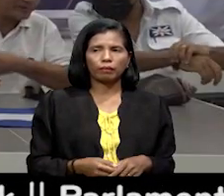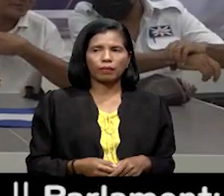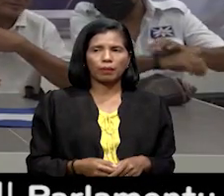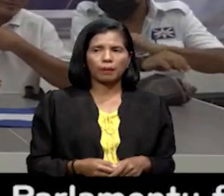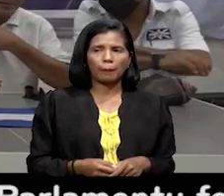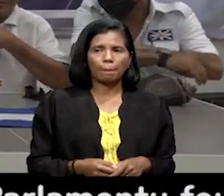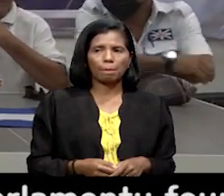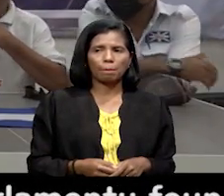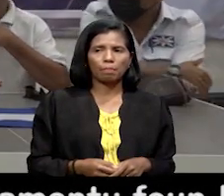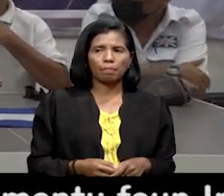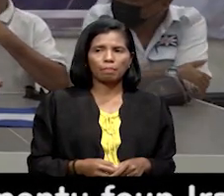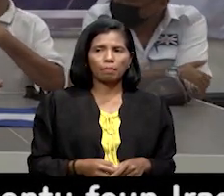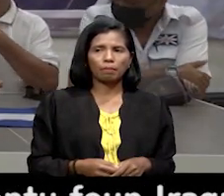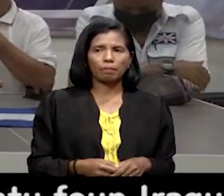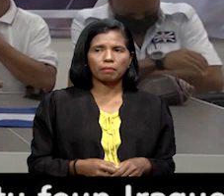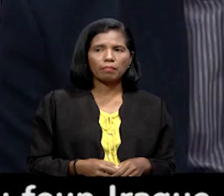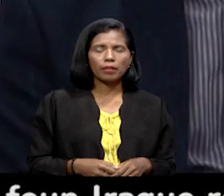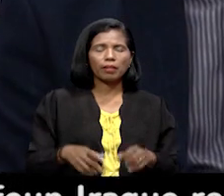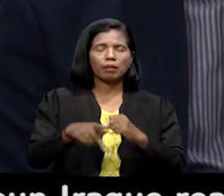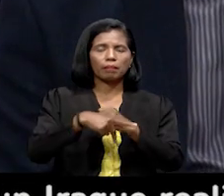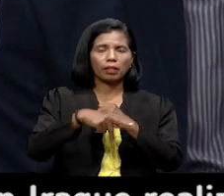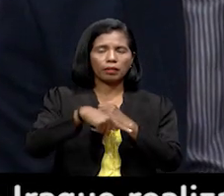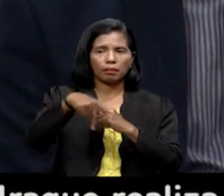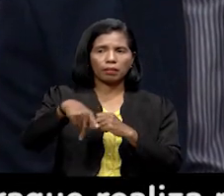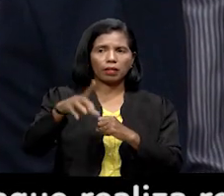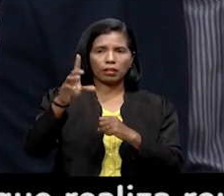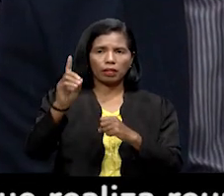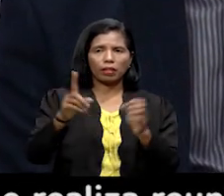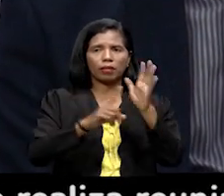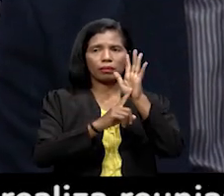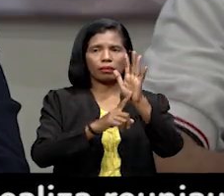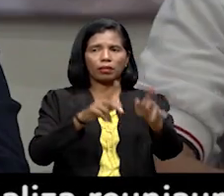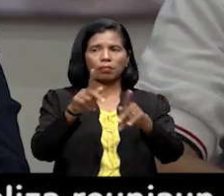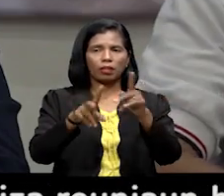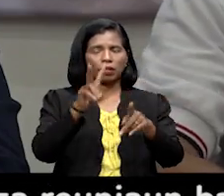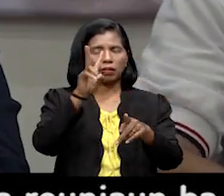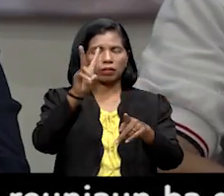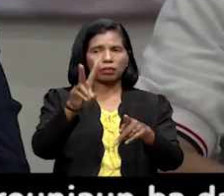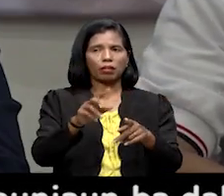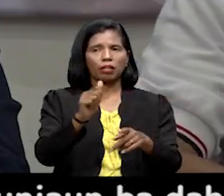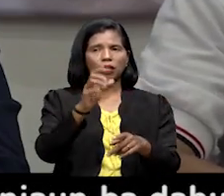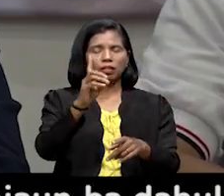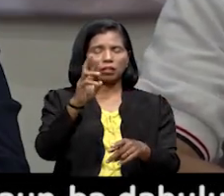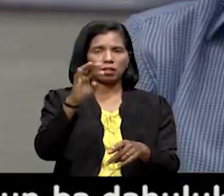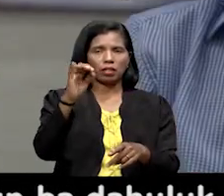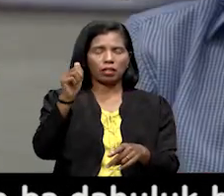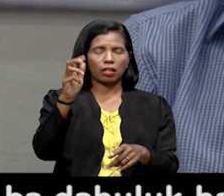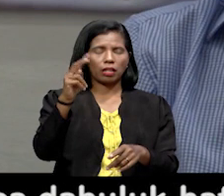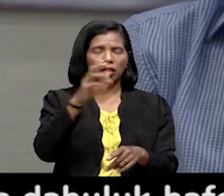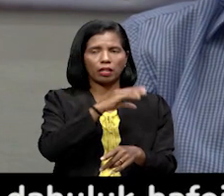ANTESNE PARTIDO DEMOKRATIKO OFICIALMENTE ANUNCIA CANDIDATO NA INRUA HANESAN ADRIANO DUNASIMENTO RUANULU